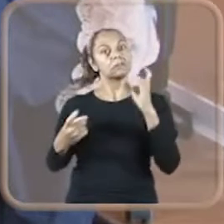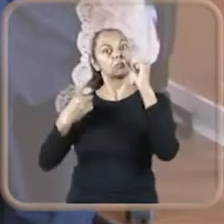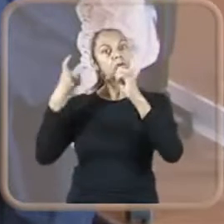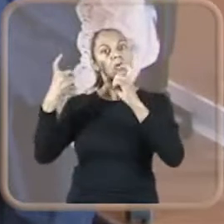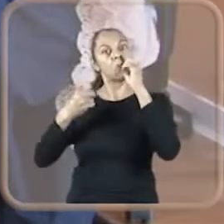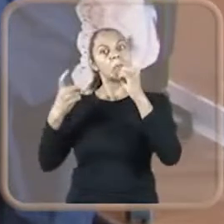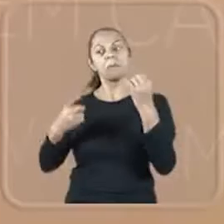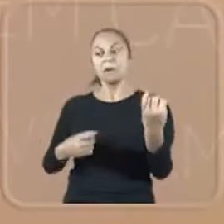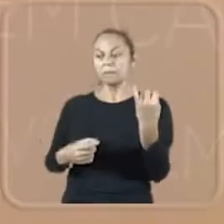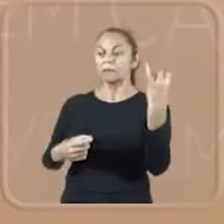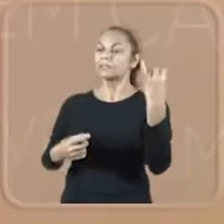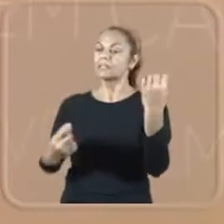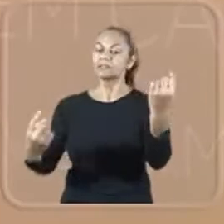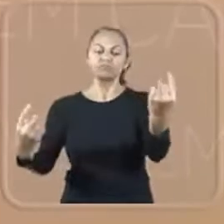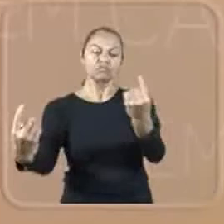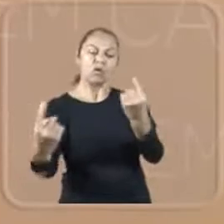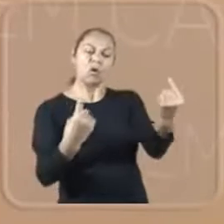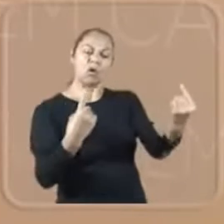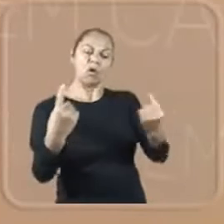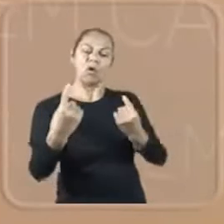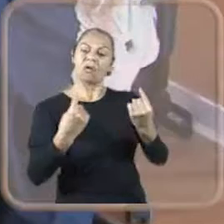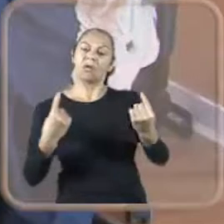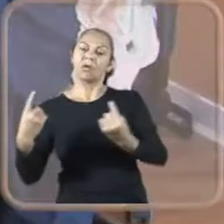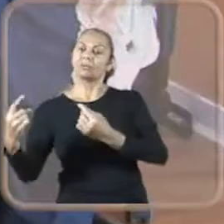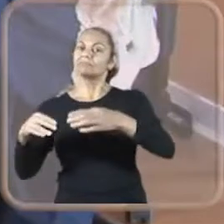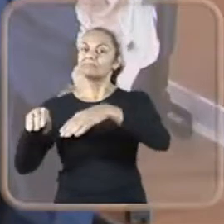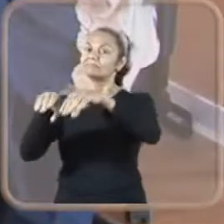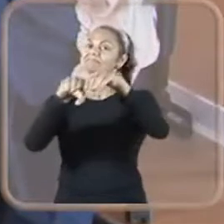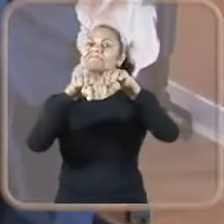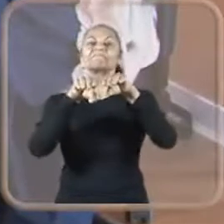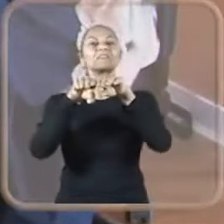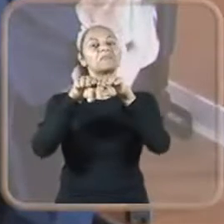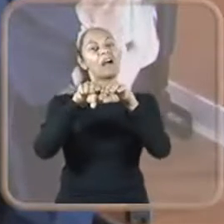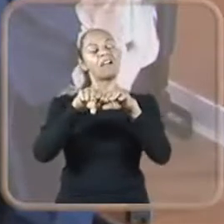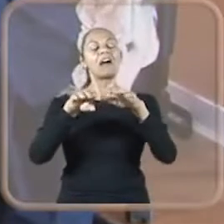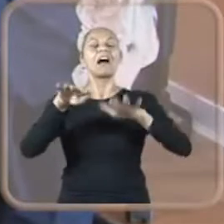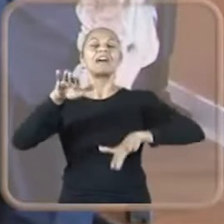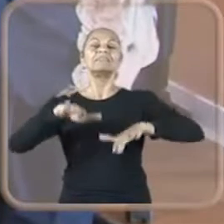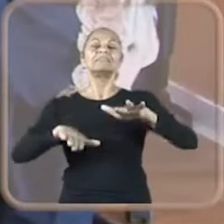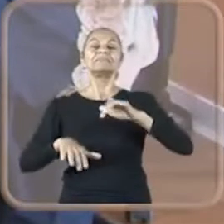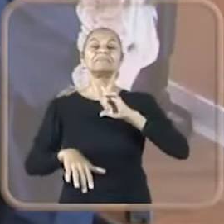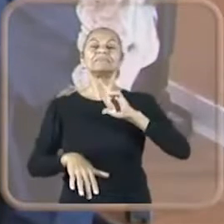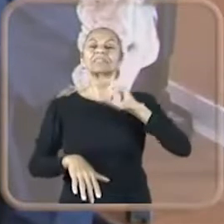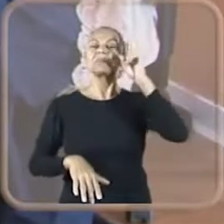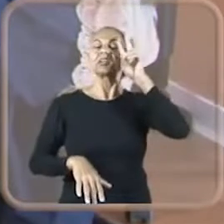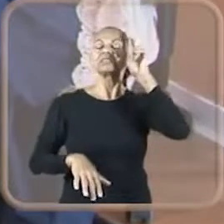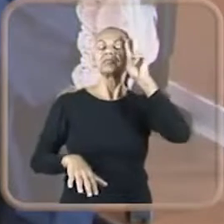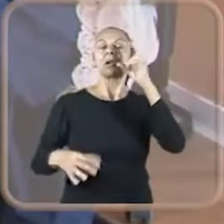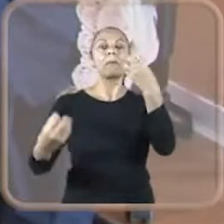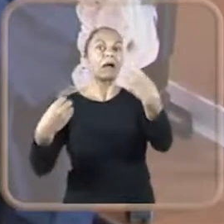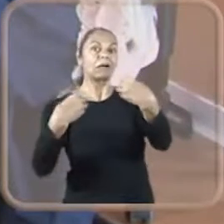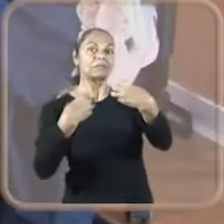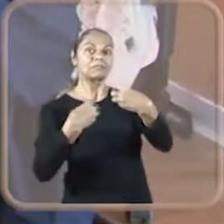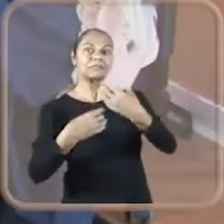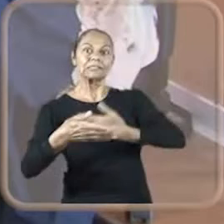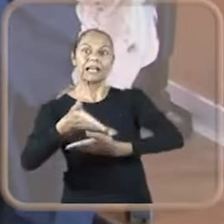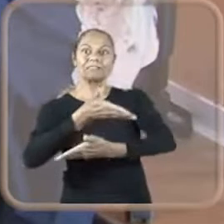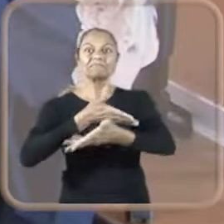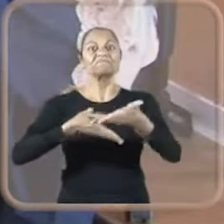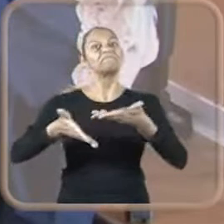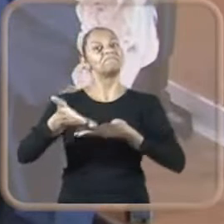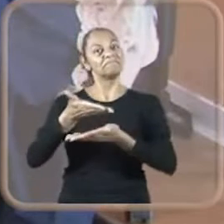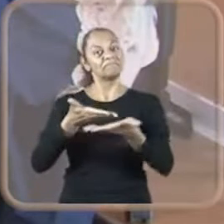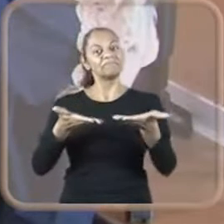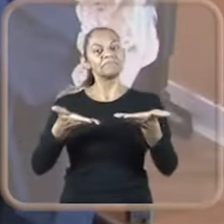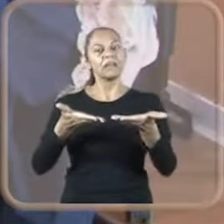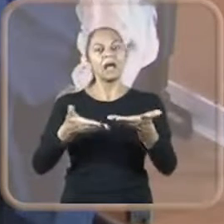importâncias pessoais e fala com o outro como o outro. Como um igual a você, que de repente tem uma história de vida que pode te ensinar muito mais do que a